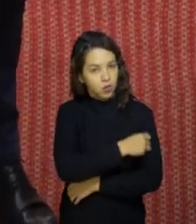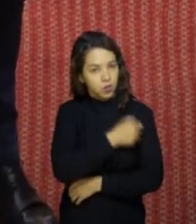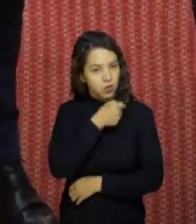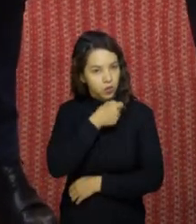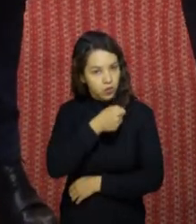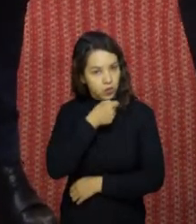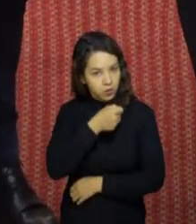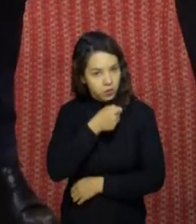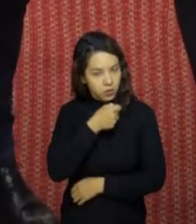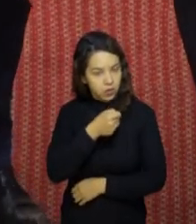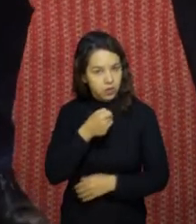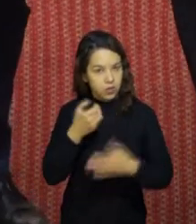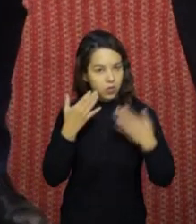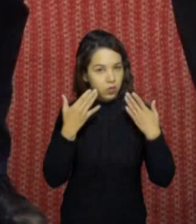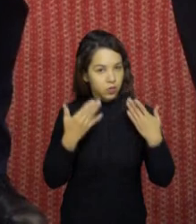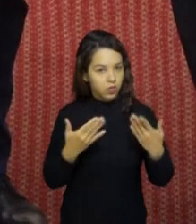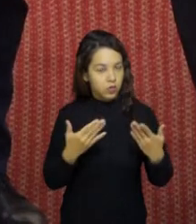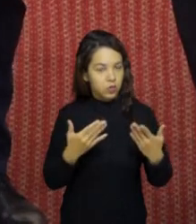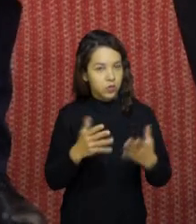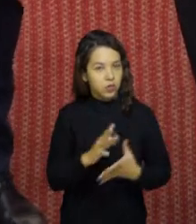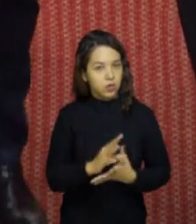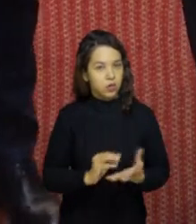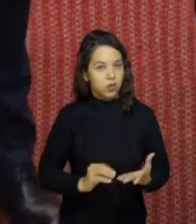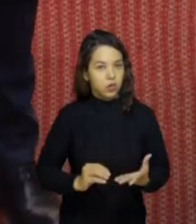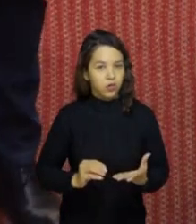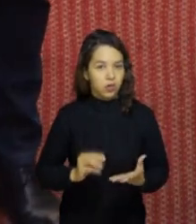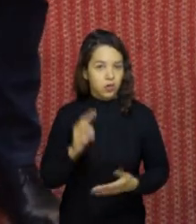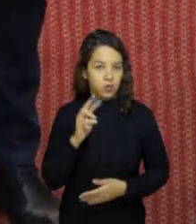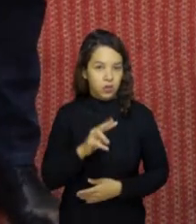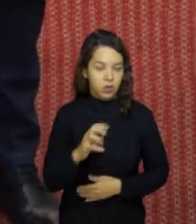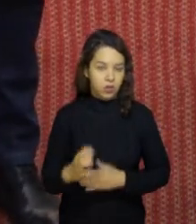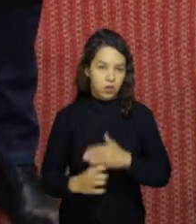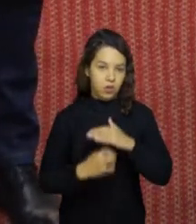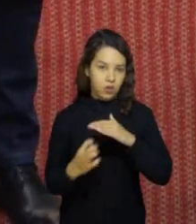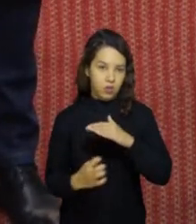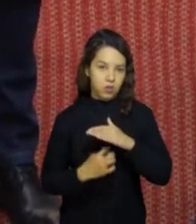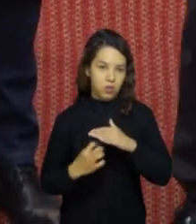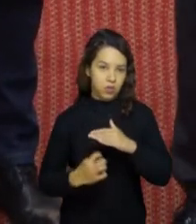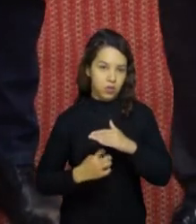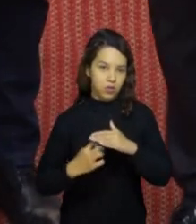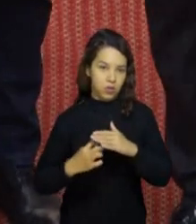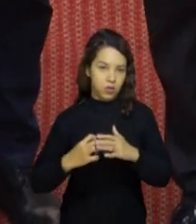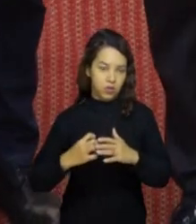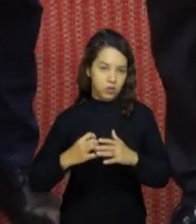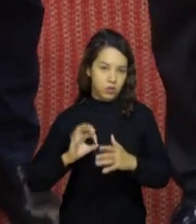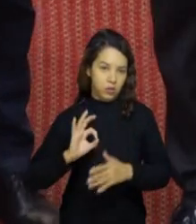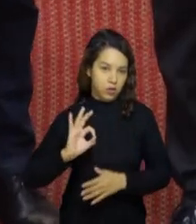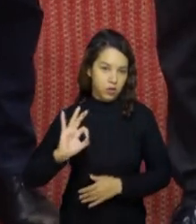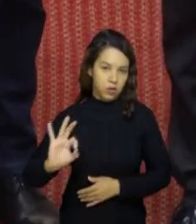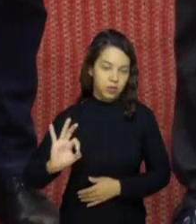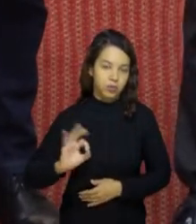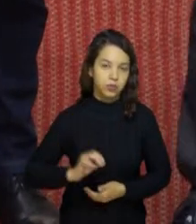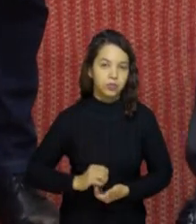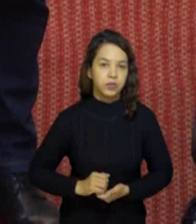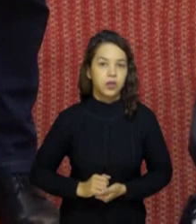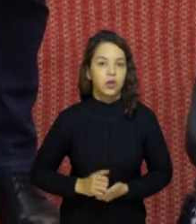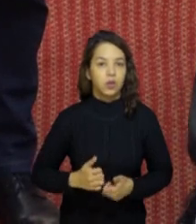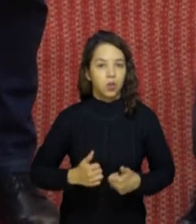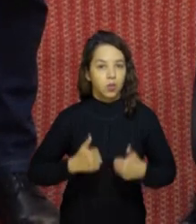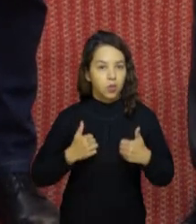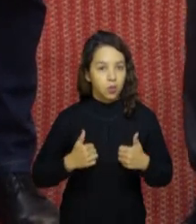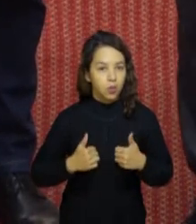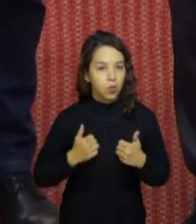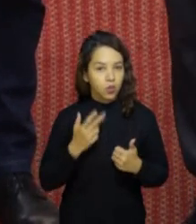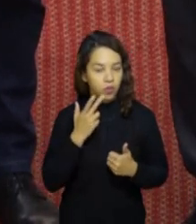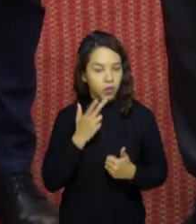está o exemplo. Se vocês estão olhando para um grande empresário, empresário incrível. Eu tenho orgulho, Marcelo, de dizer que